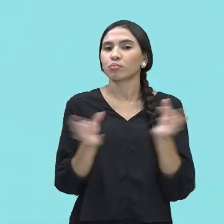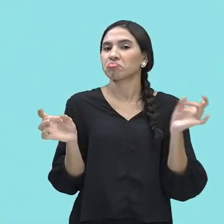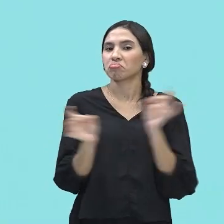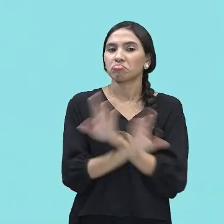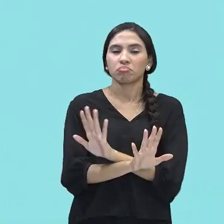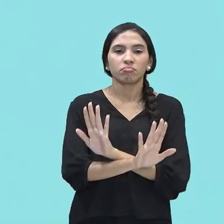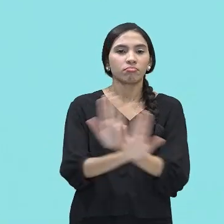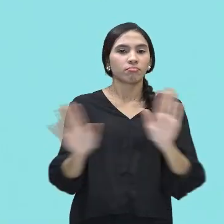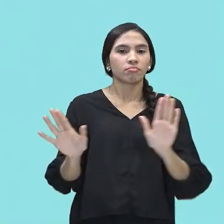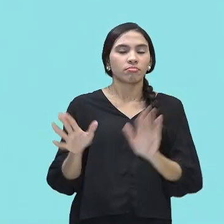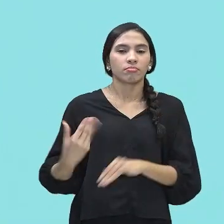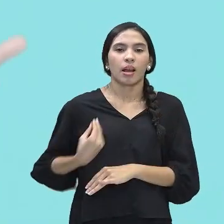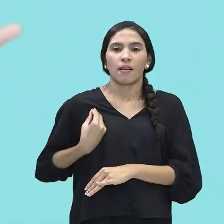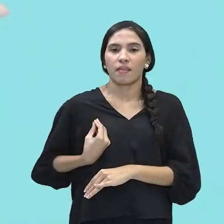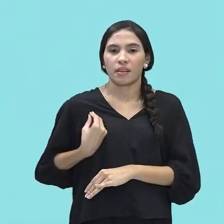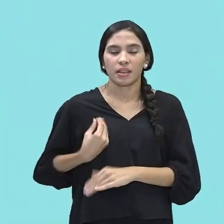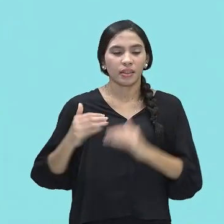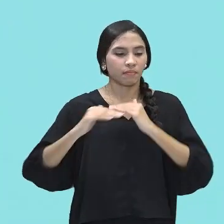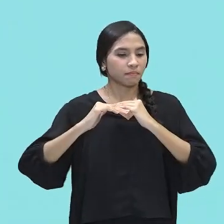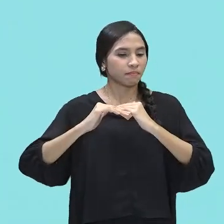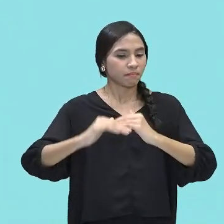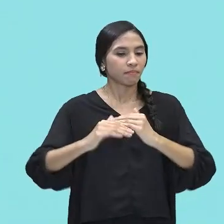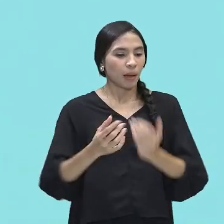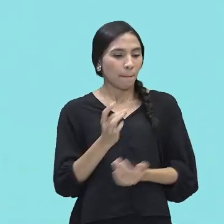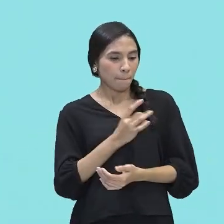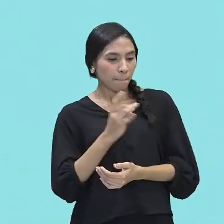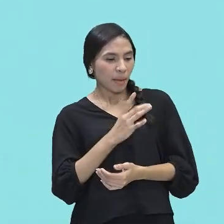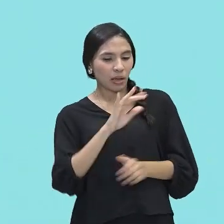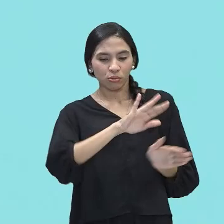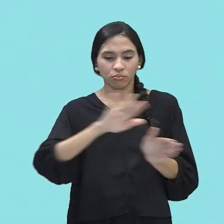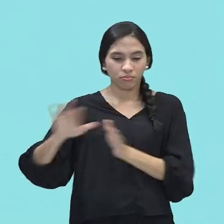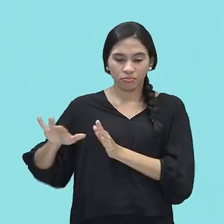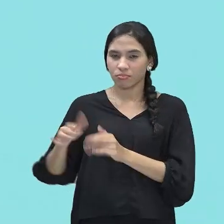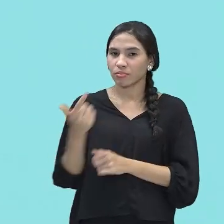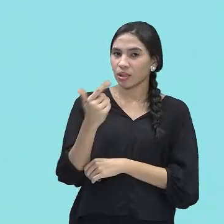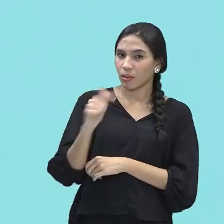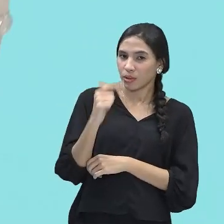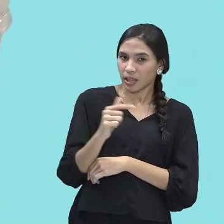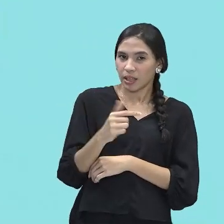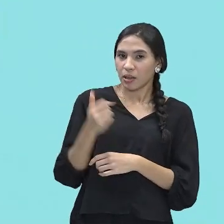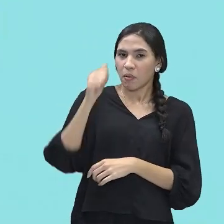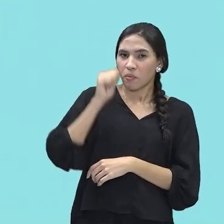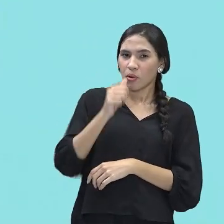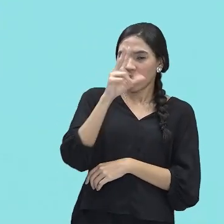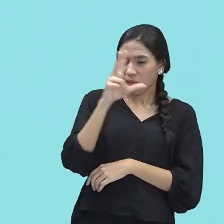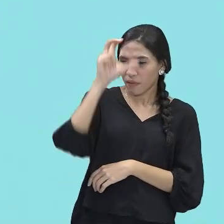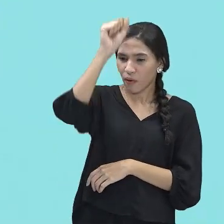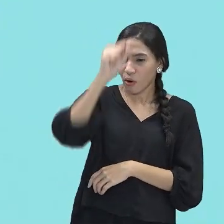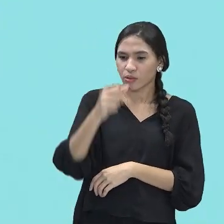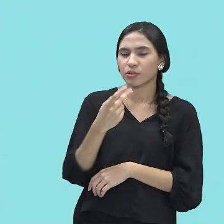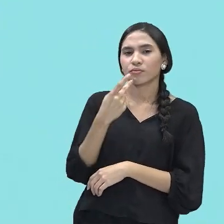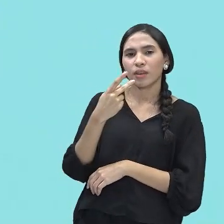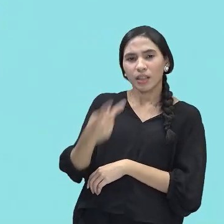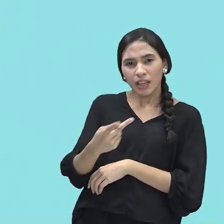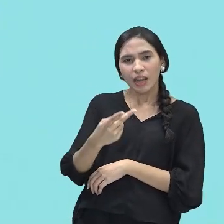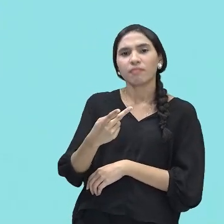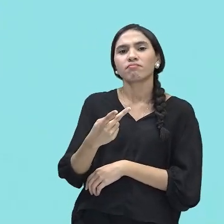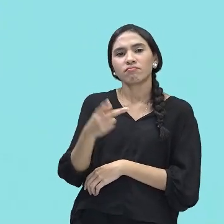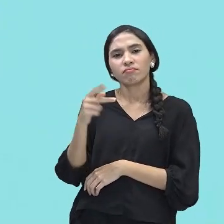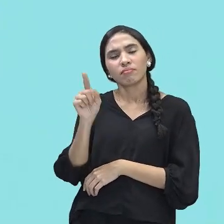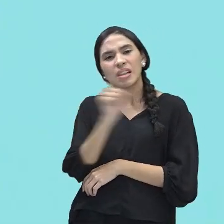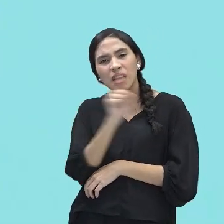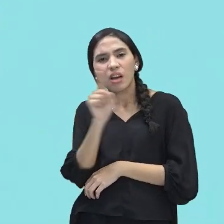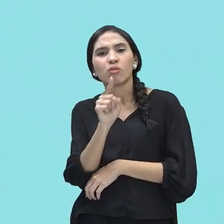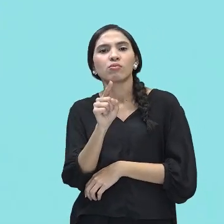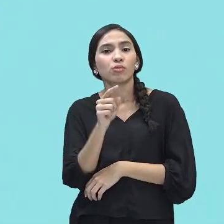resolvido na vida. Já está estabilizado, não tem mais medo, ela é uma mulher forte, né? Ela vai conseguir dizer não. Então, percebam aí